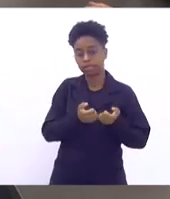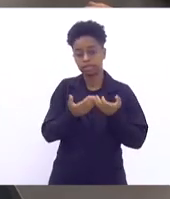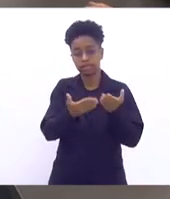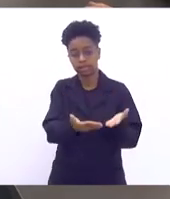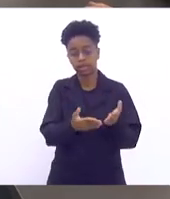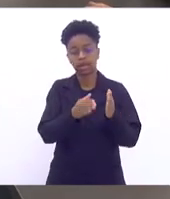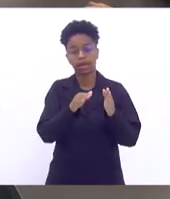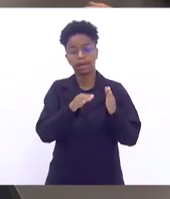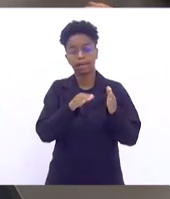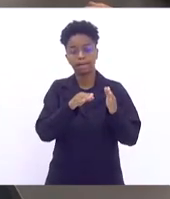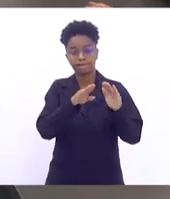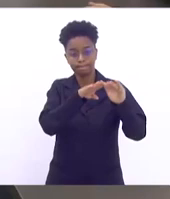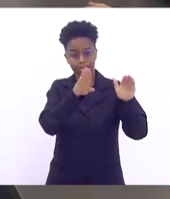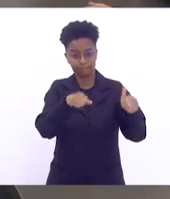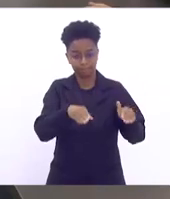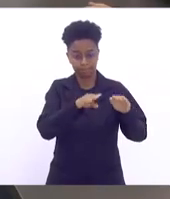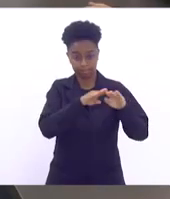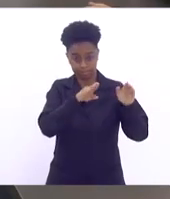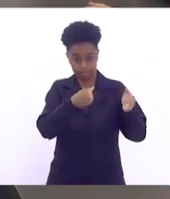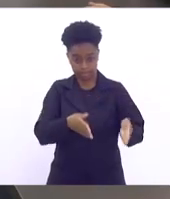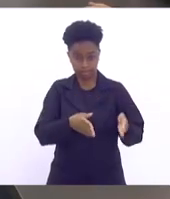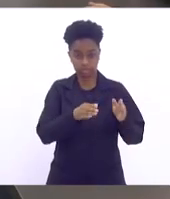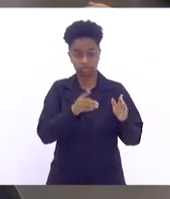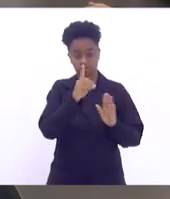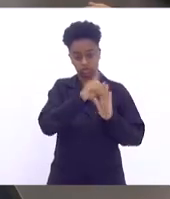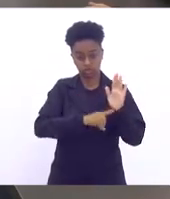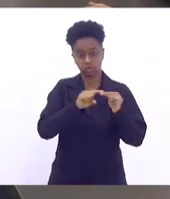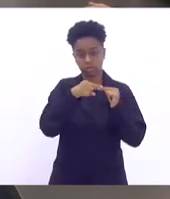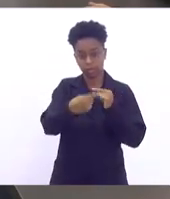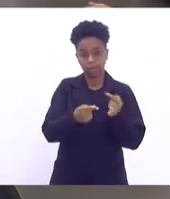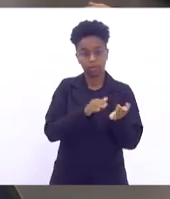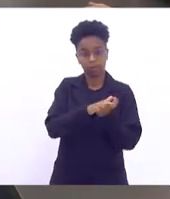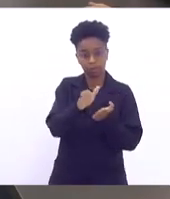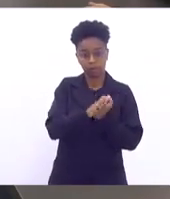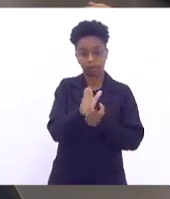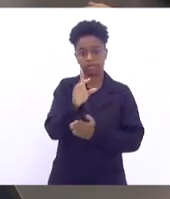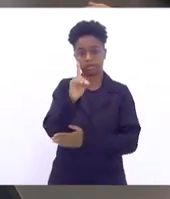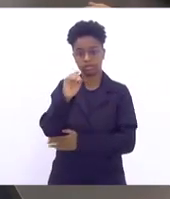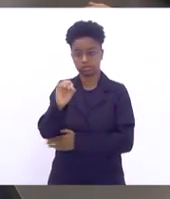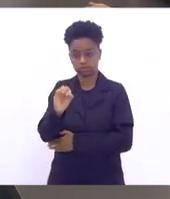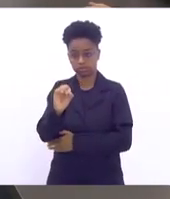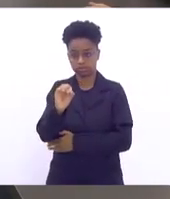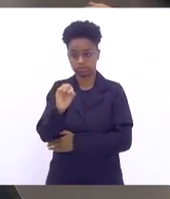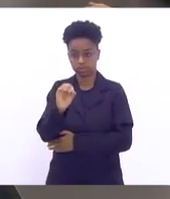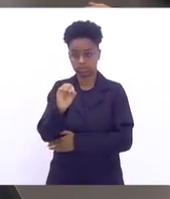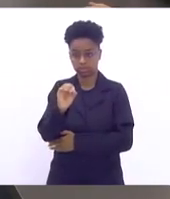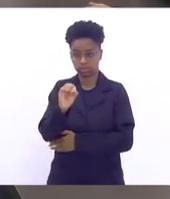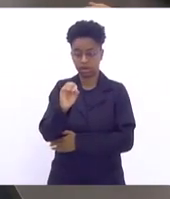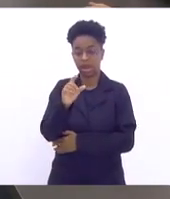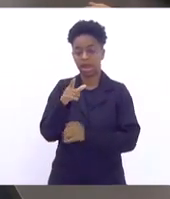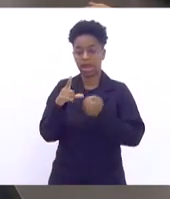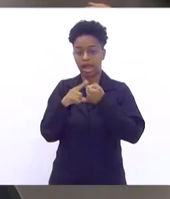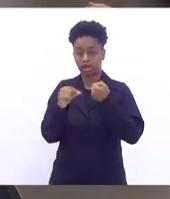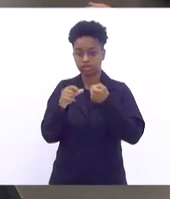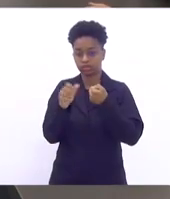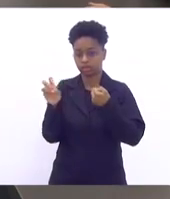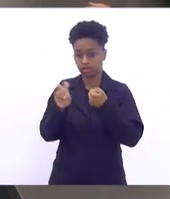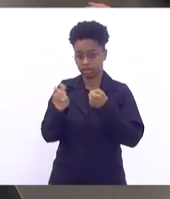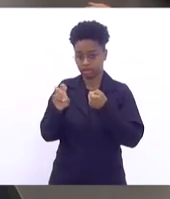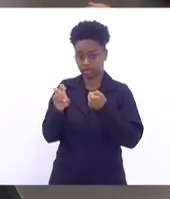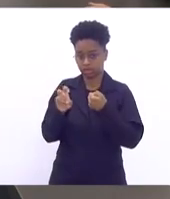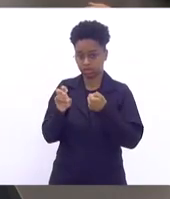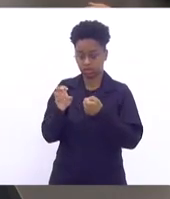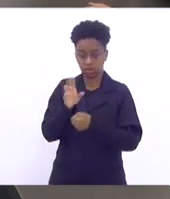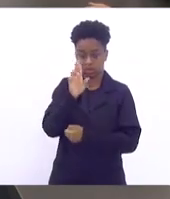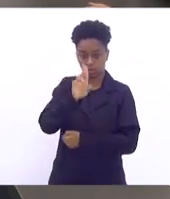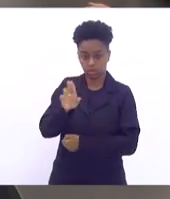posterior publicação no diário oficial mas no artigo quinto no artigo quinto a nomeação dos membros da